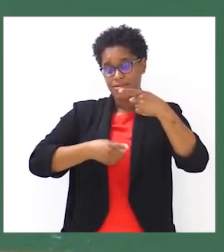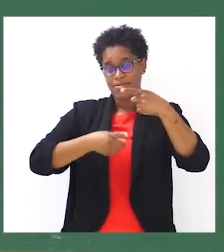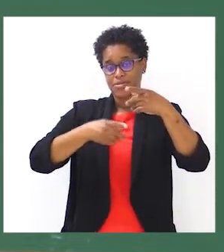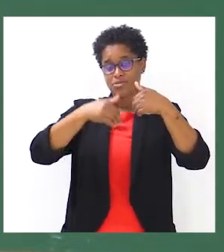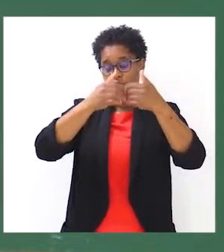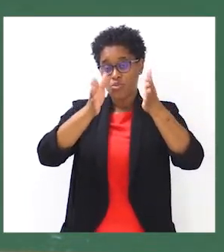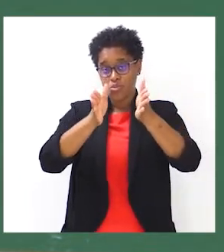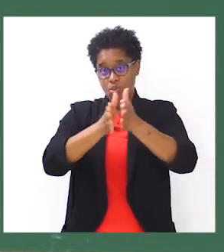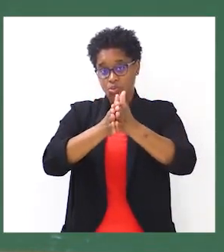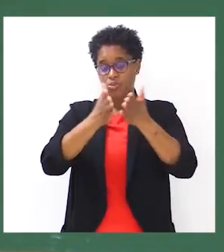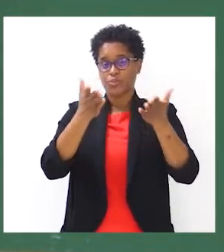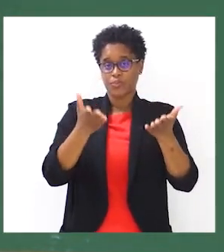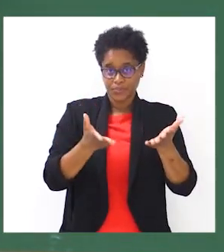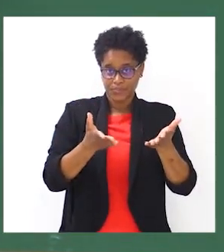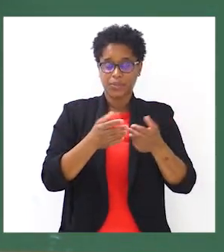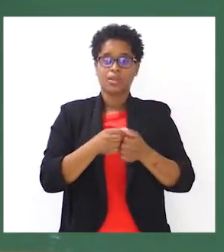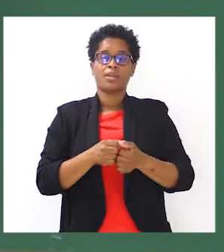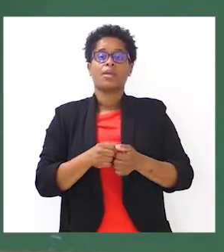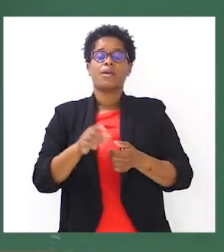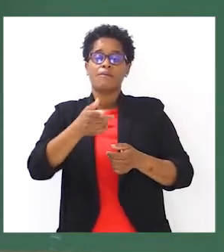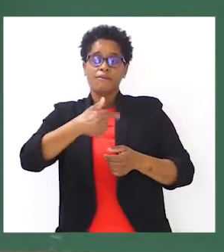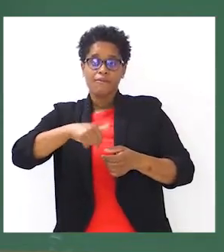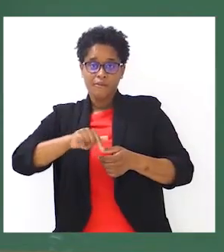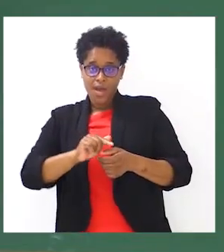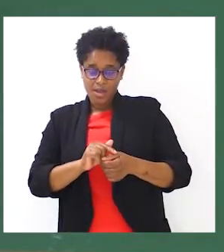inteiro, vamos